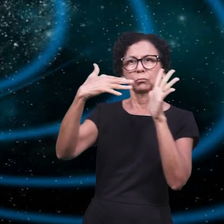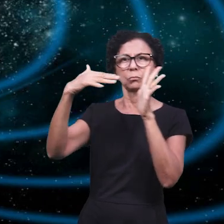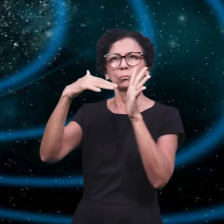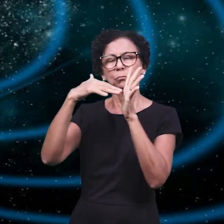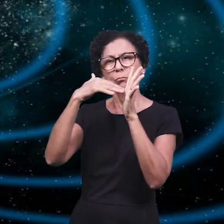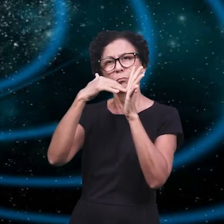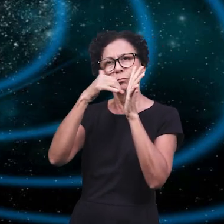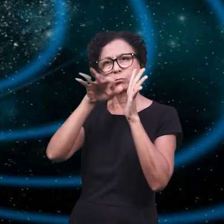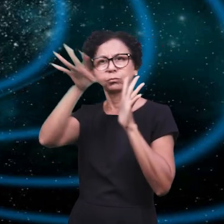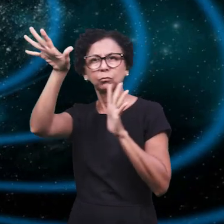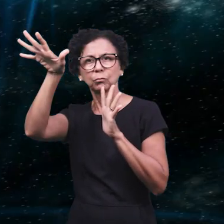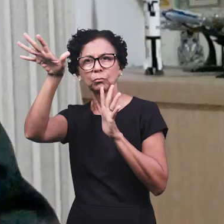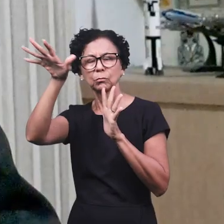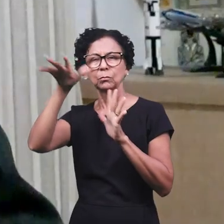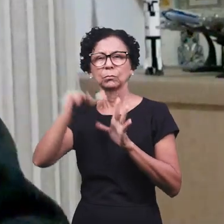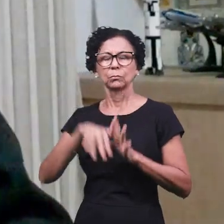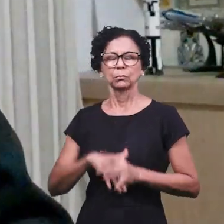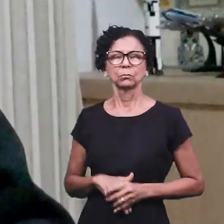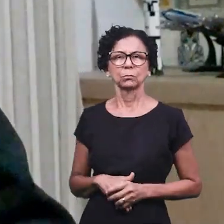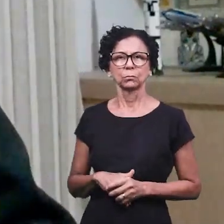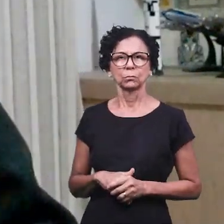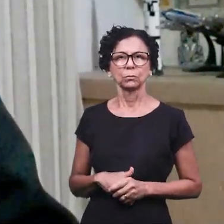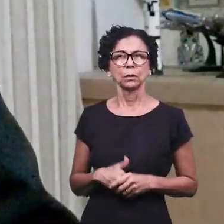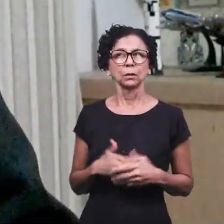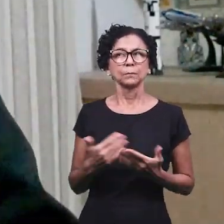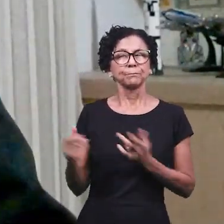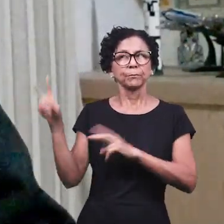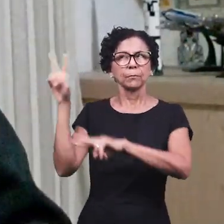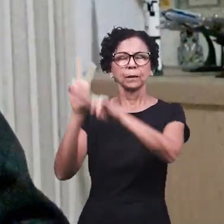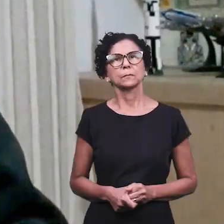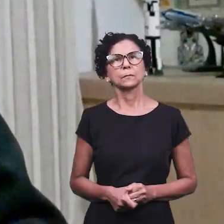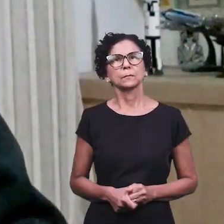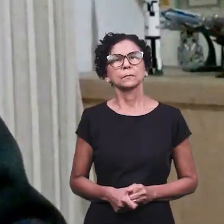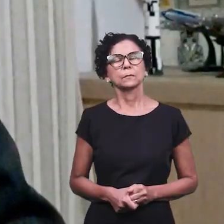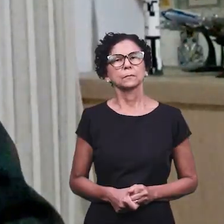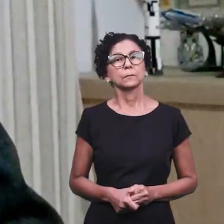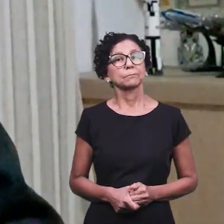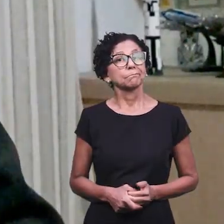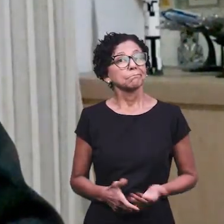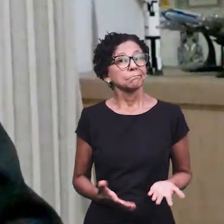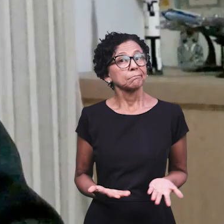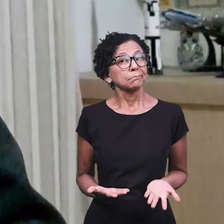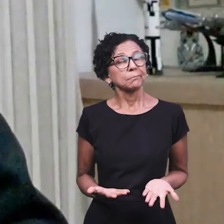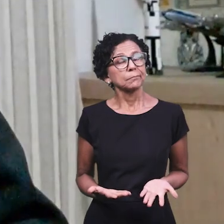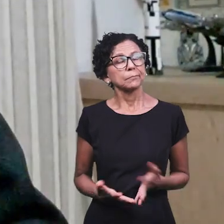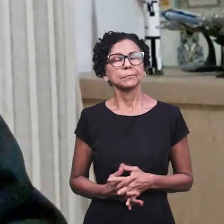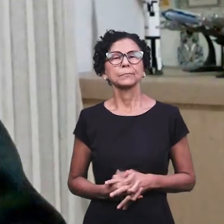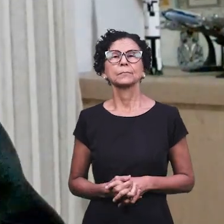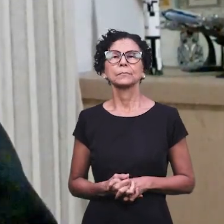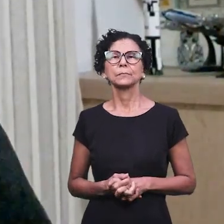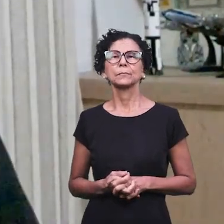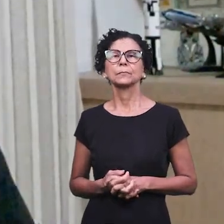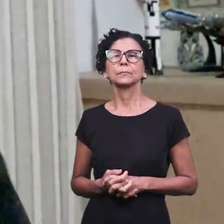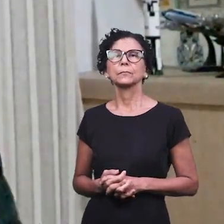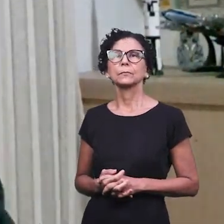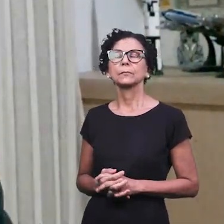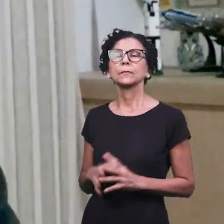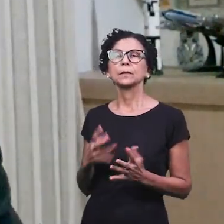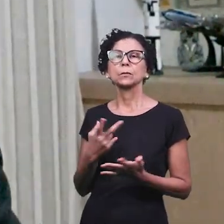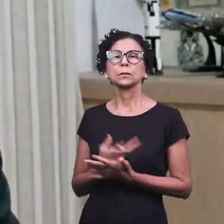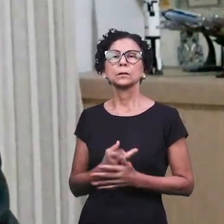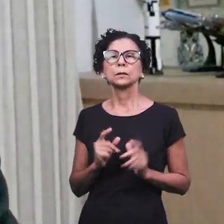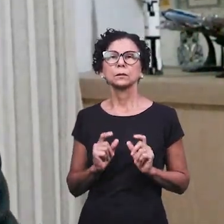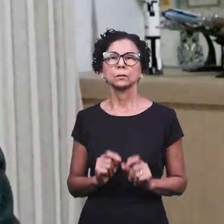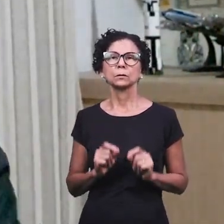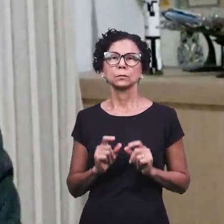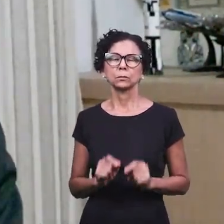dia. Mas ocorre que parte desse vento solar ele consegue atingir